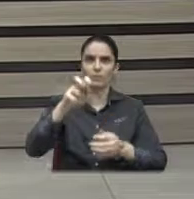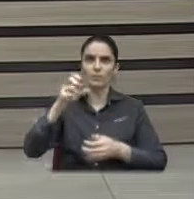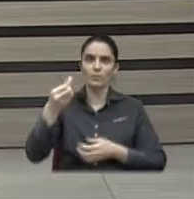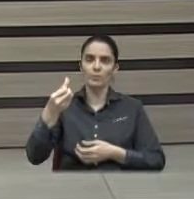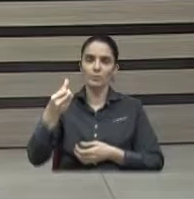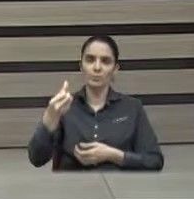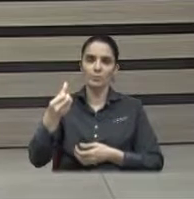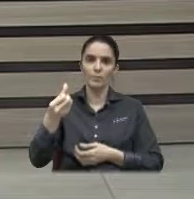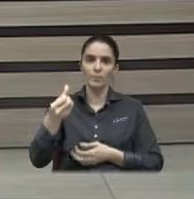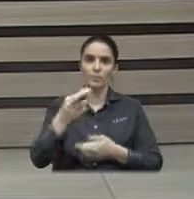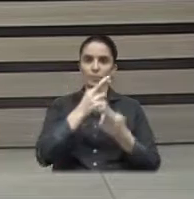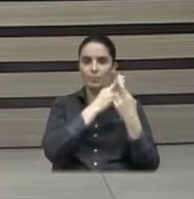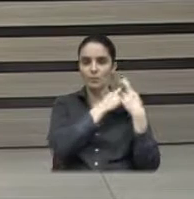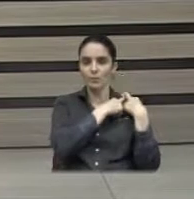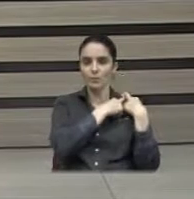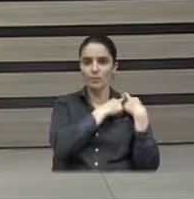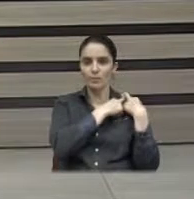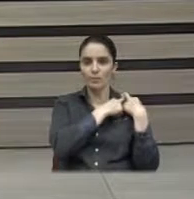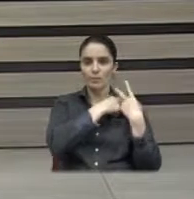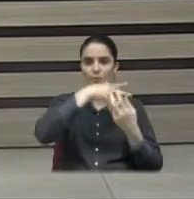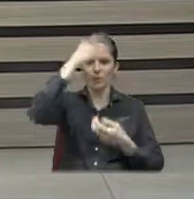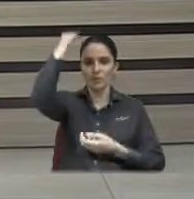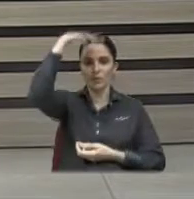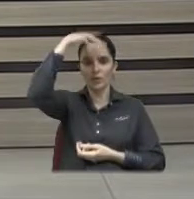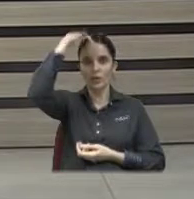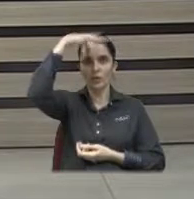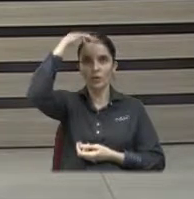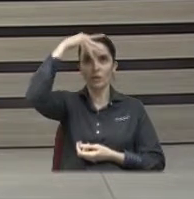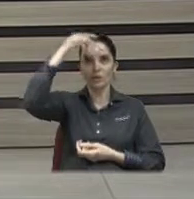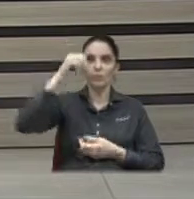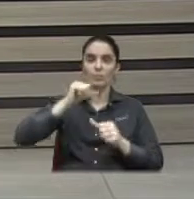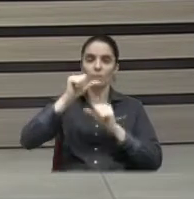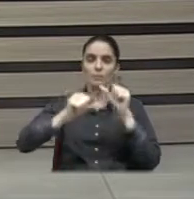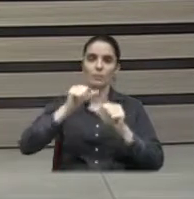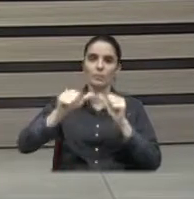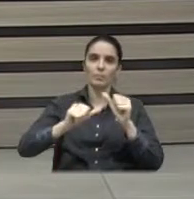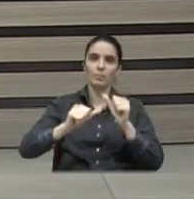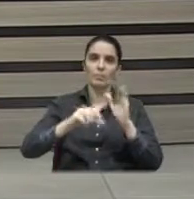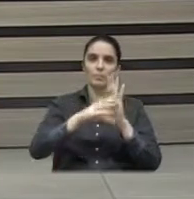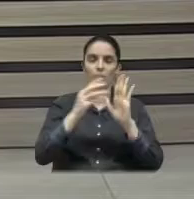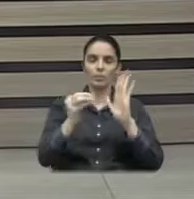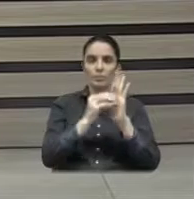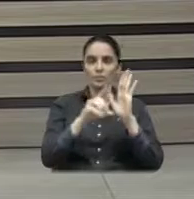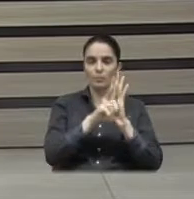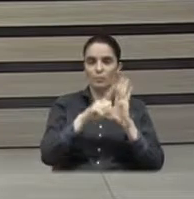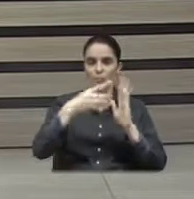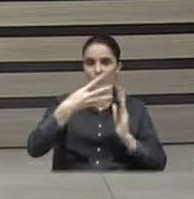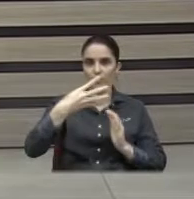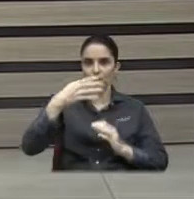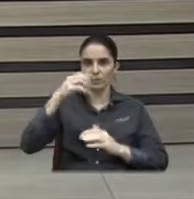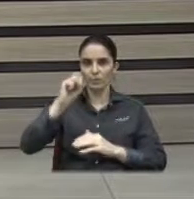de autoria da nova vereadora Érica Cristina Tecmoy, que modifica dispositivos da lei